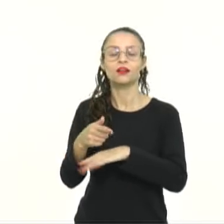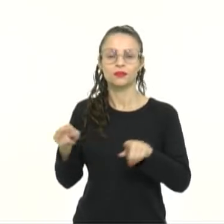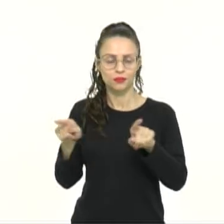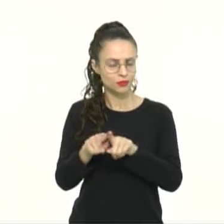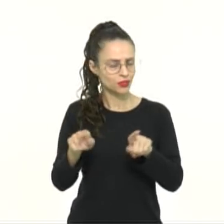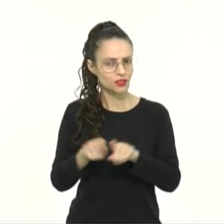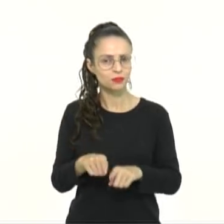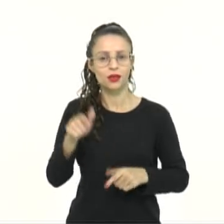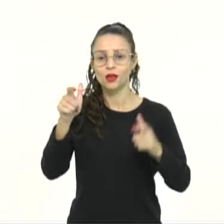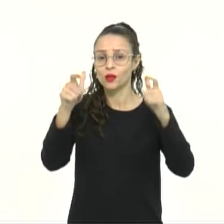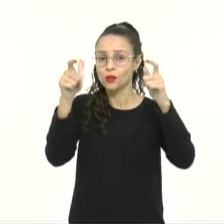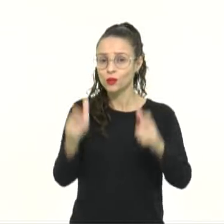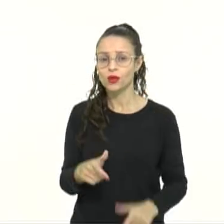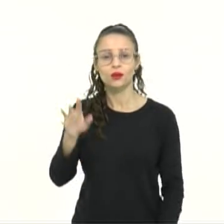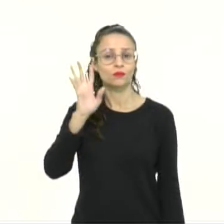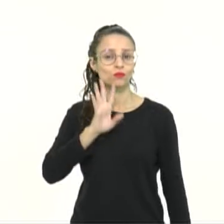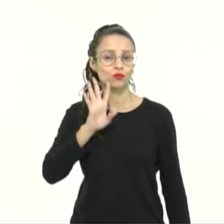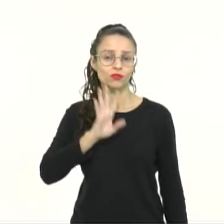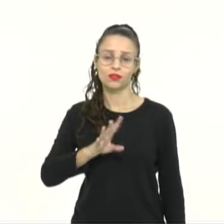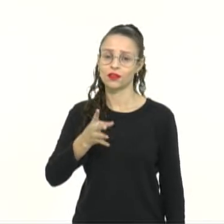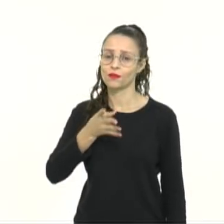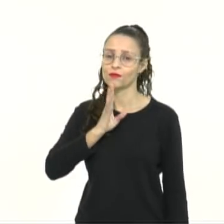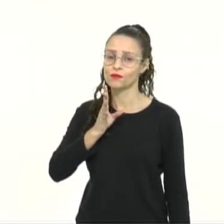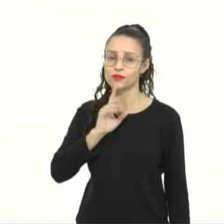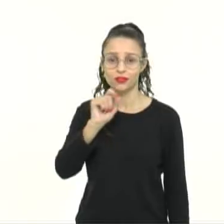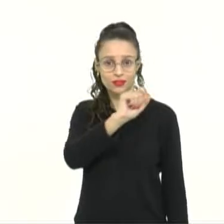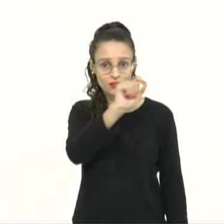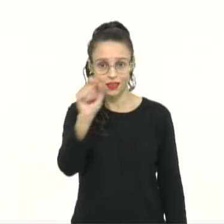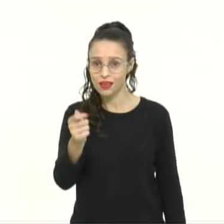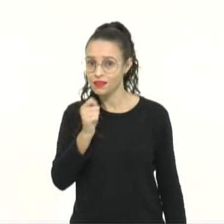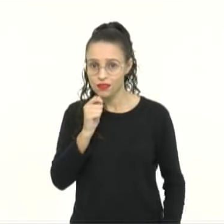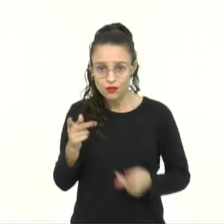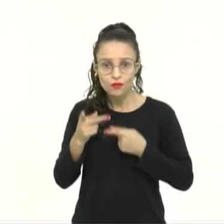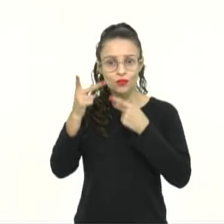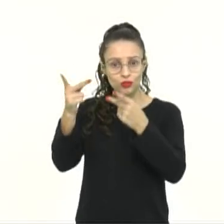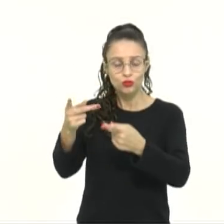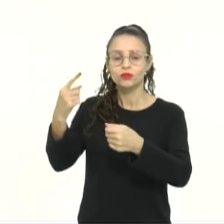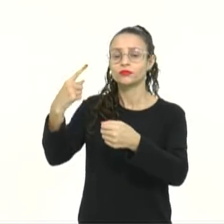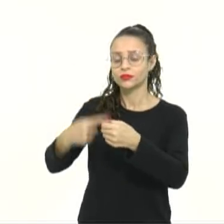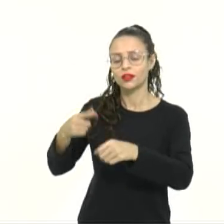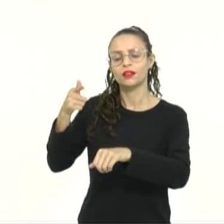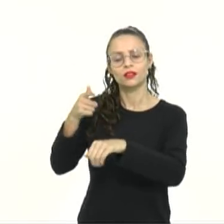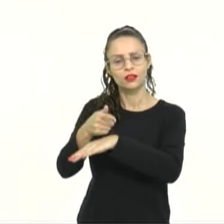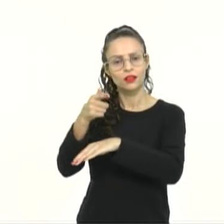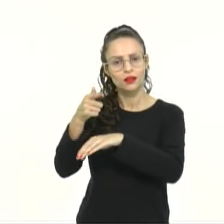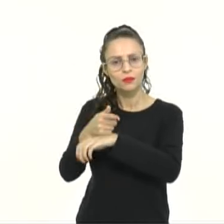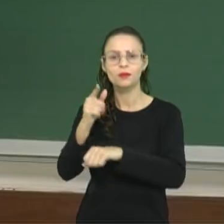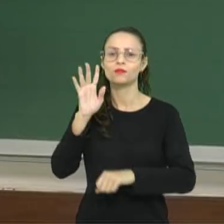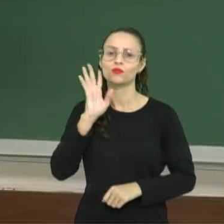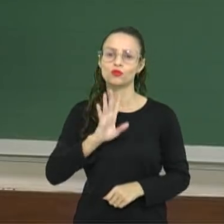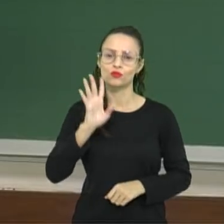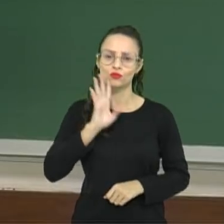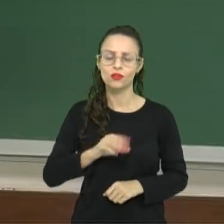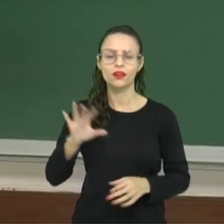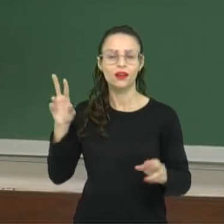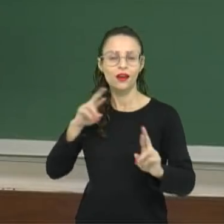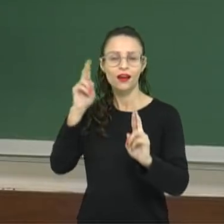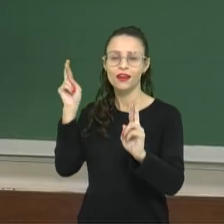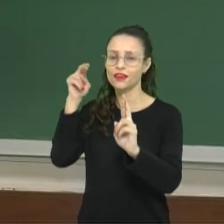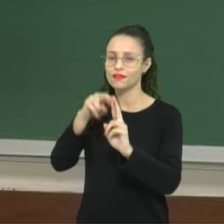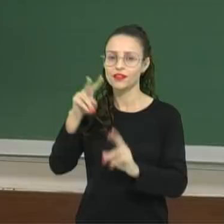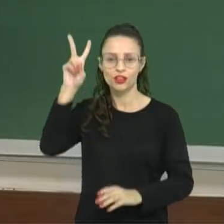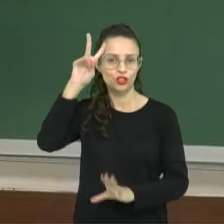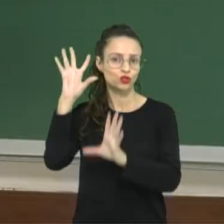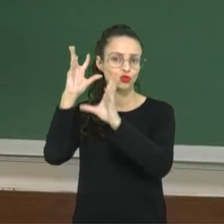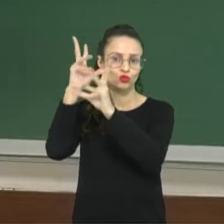que é um lugar muito bacana de ser conhecido, quem ainda não conhece, porque retrata muito bem, tem uma referência histórica